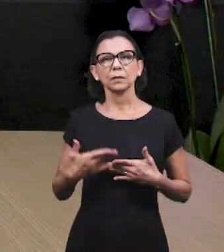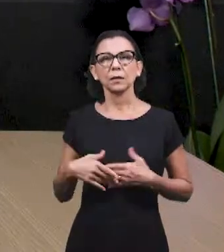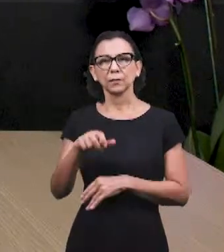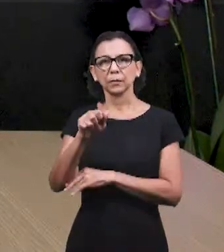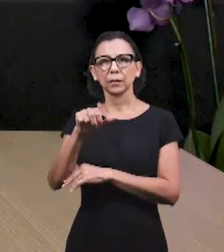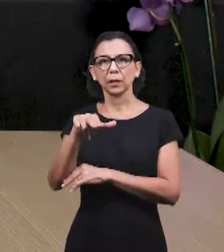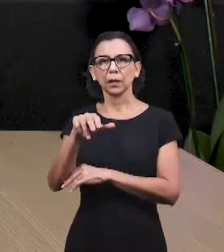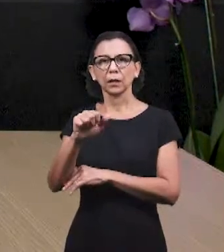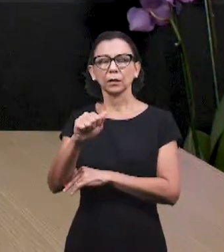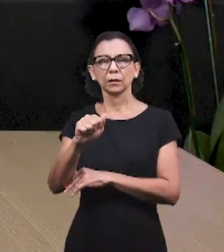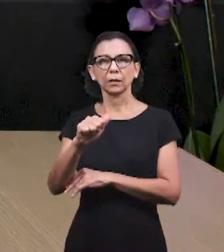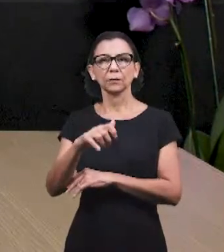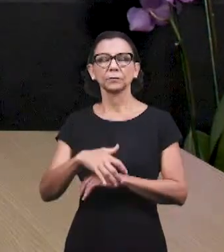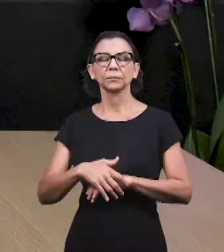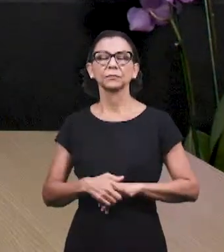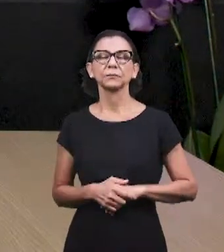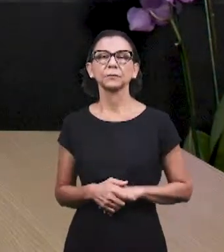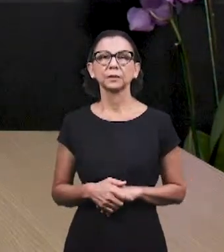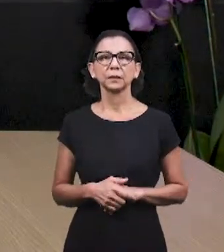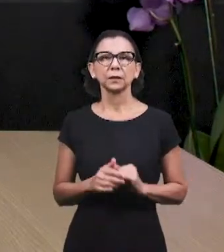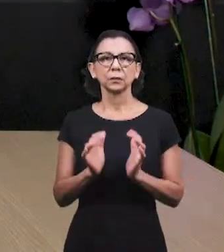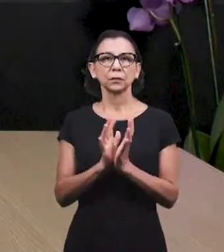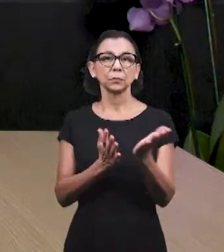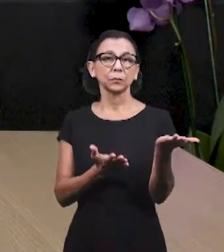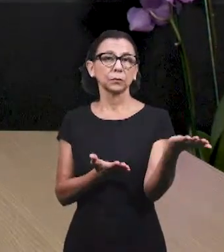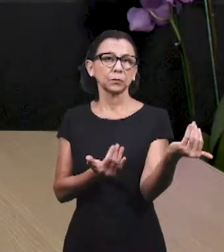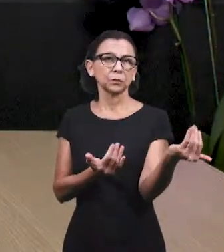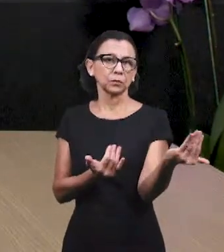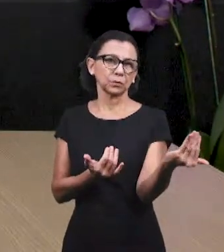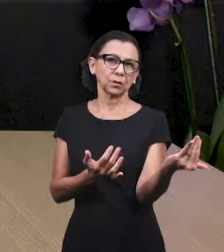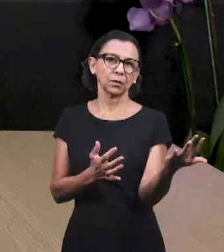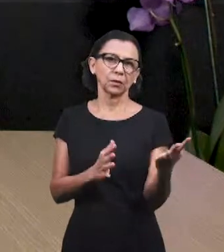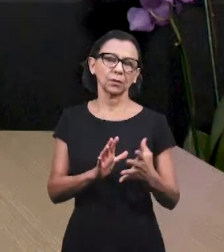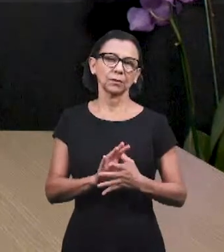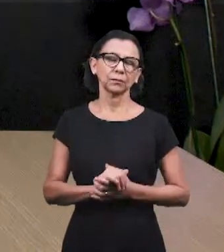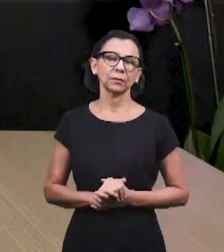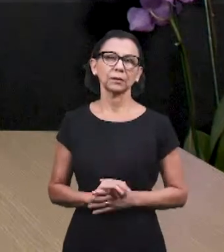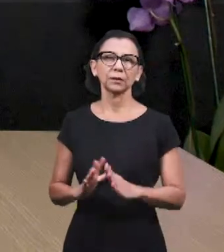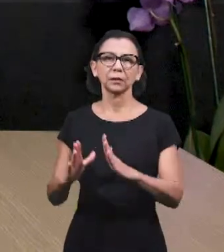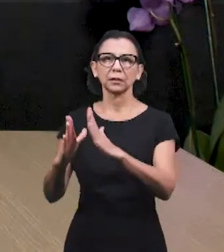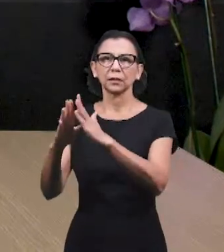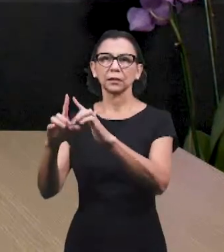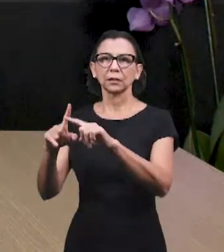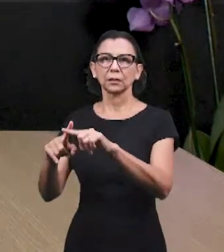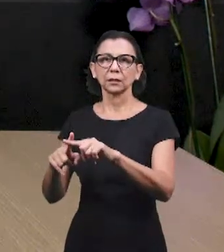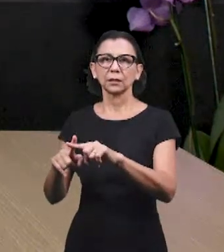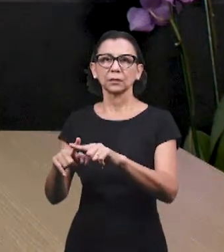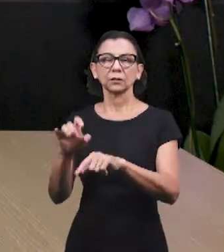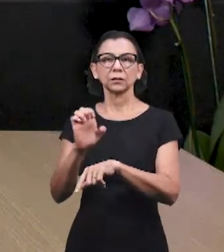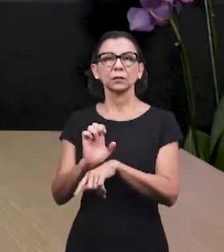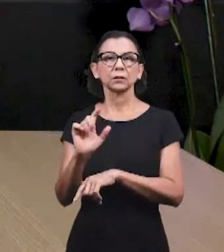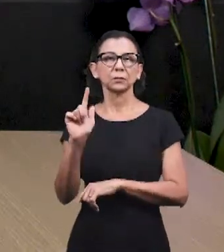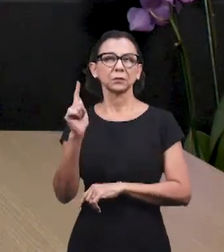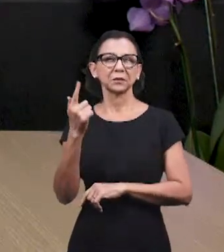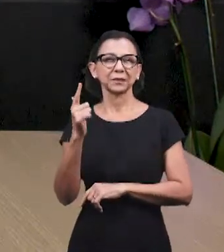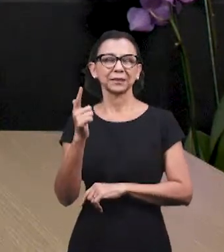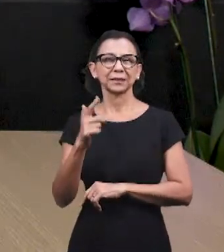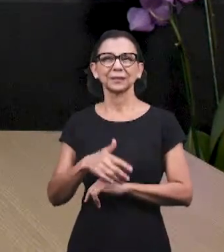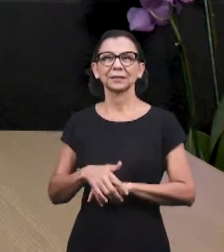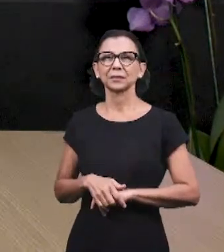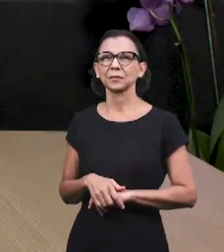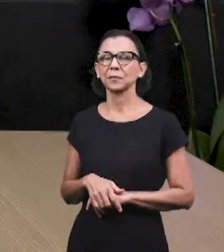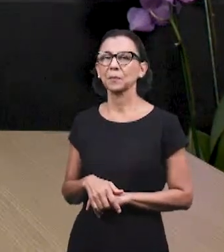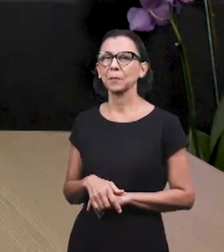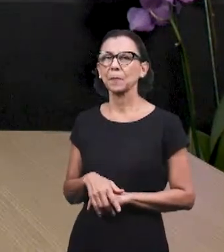Caroline é do grupo de jovens da nossa igreja lá em Novo Gama, no estado de Goiás. Ana Carolina, você vai falar